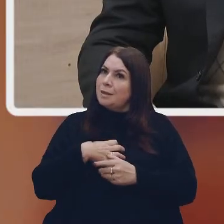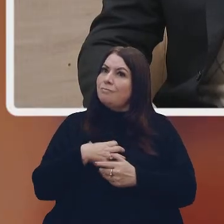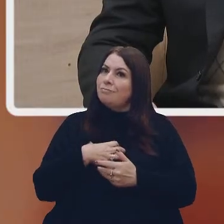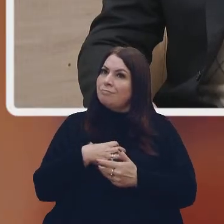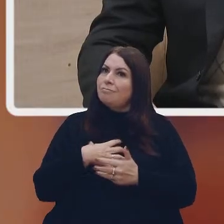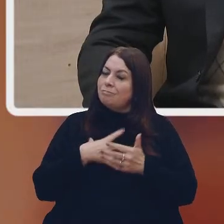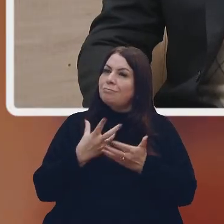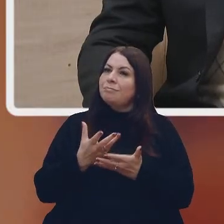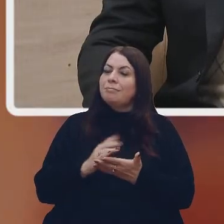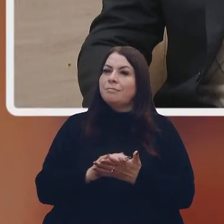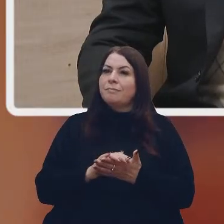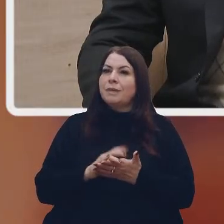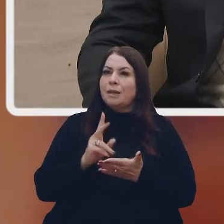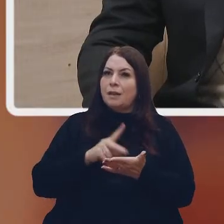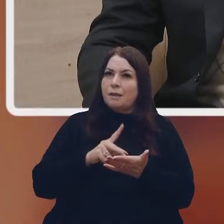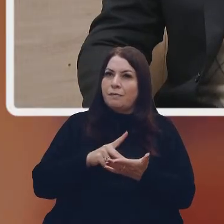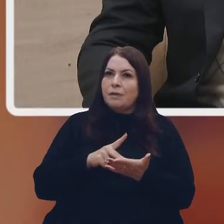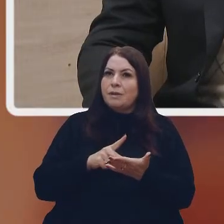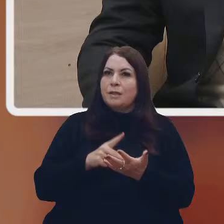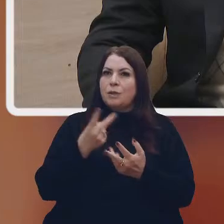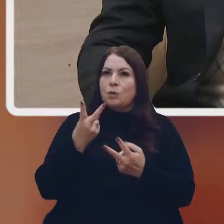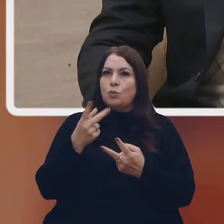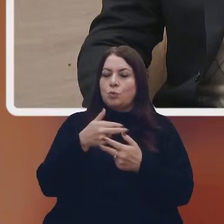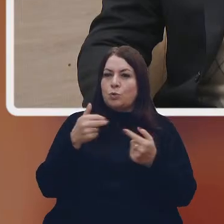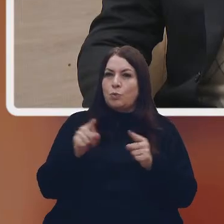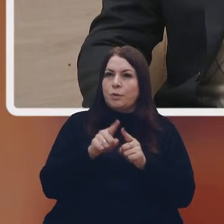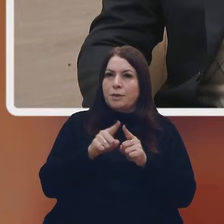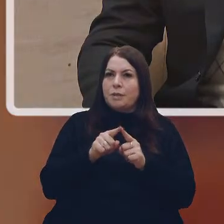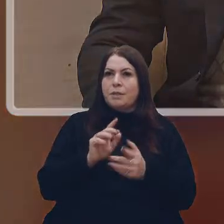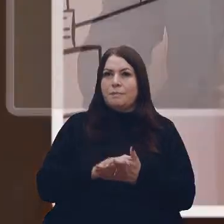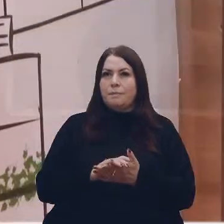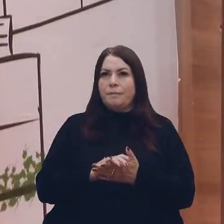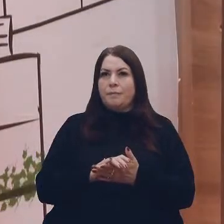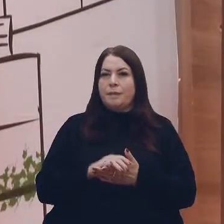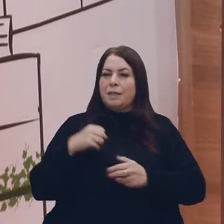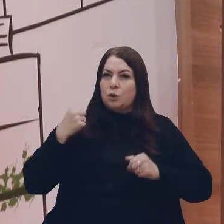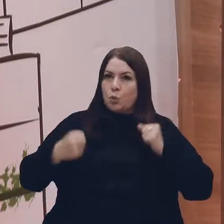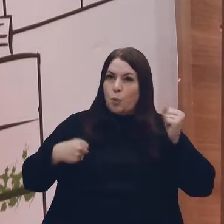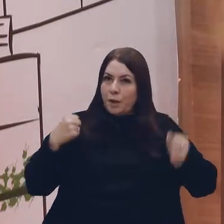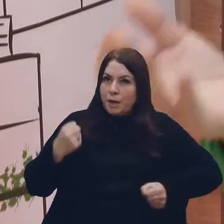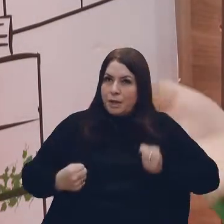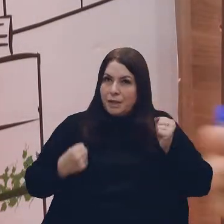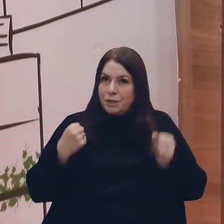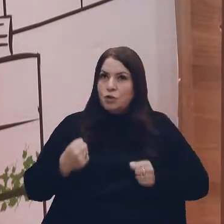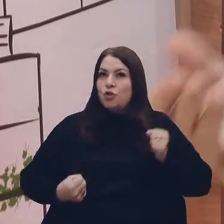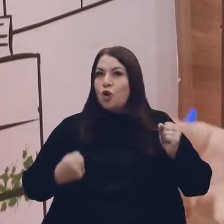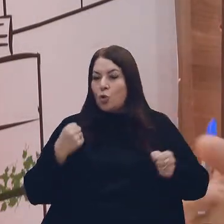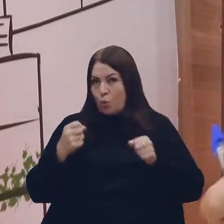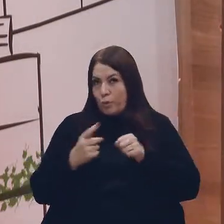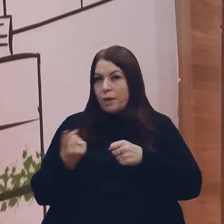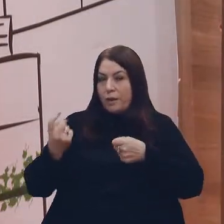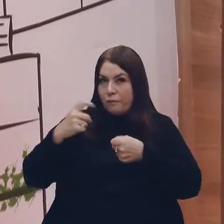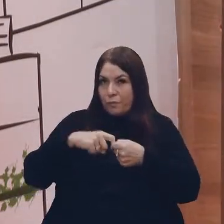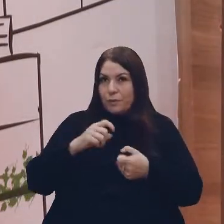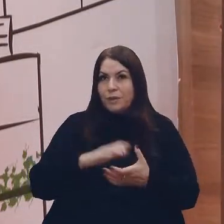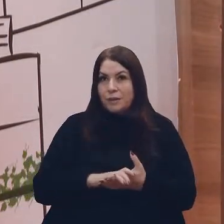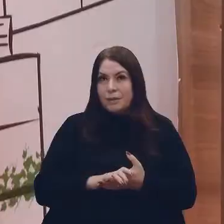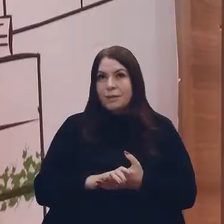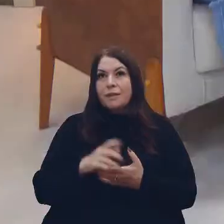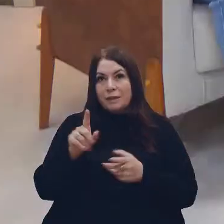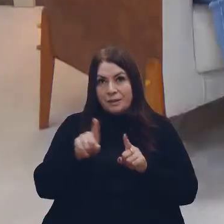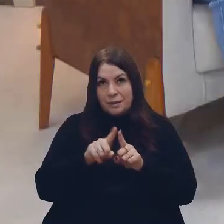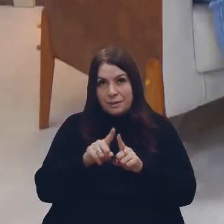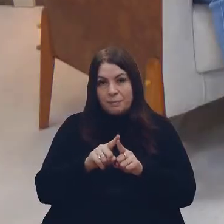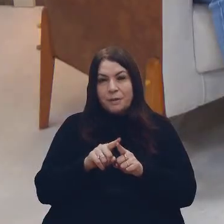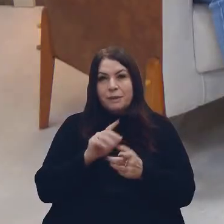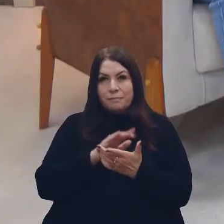isso que, na verdade, são duas coisas, né? Tanto as corridas de rua, né? que eu voltei, né? A